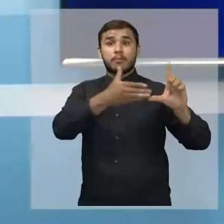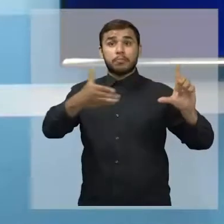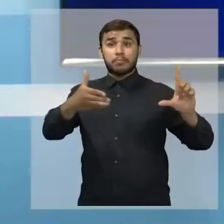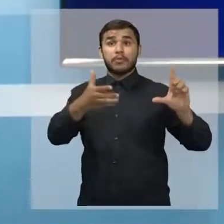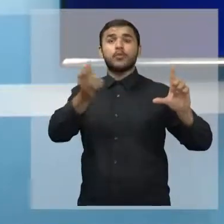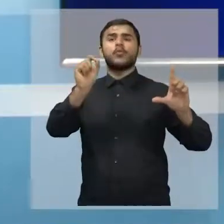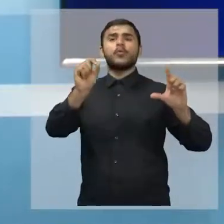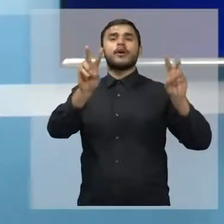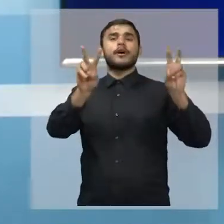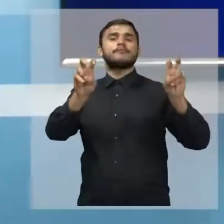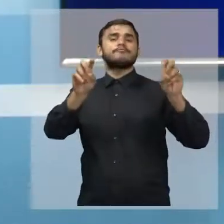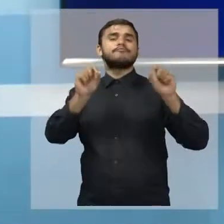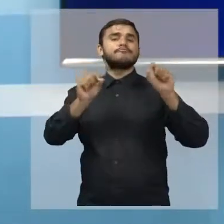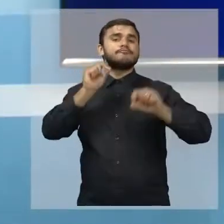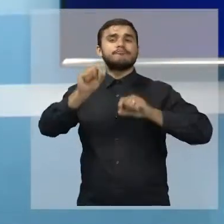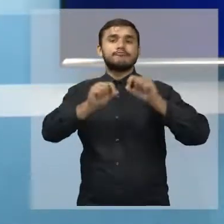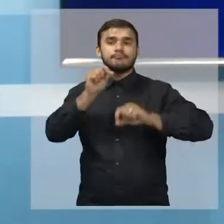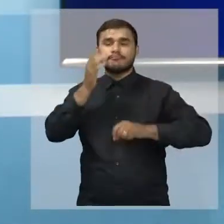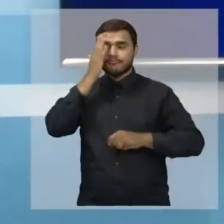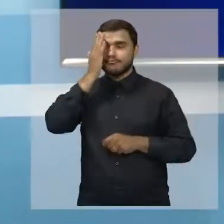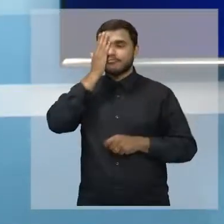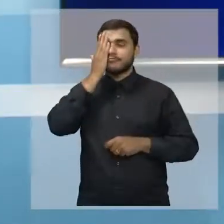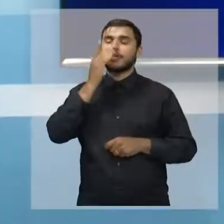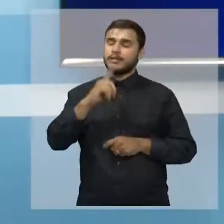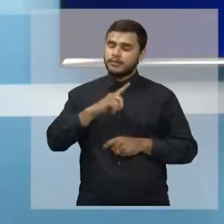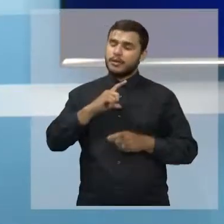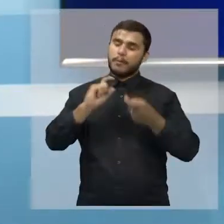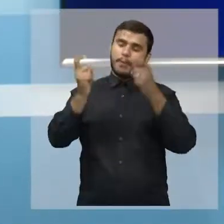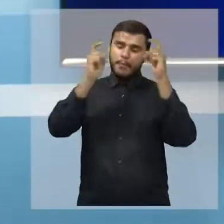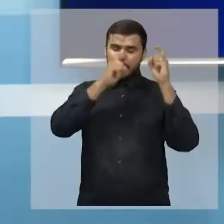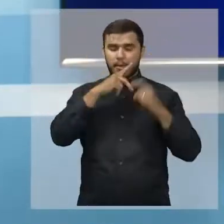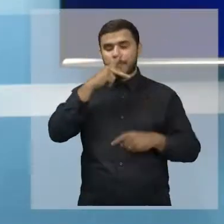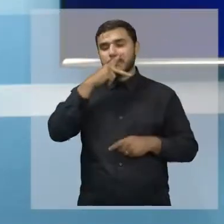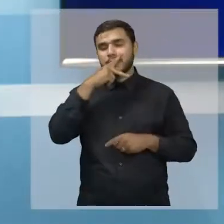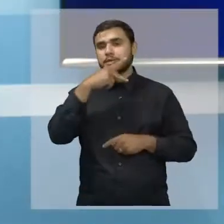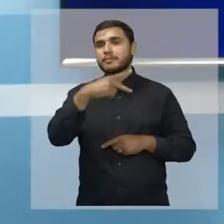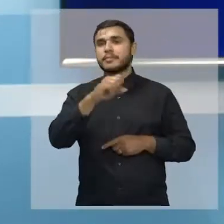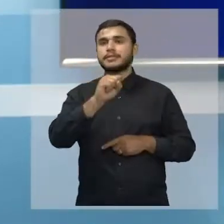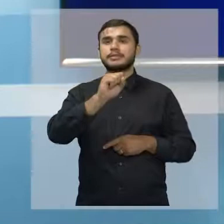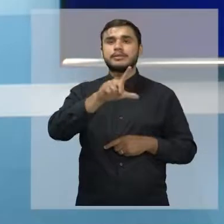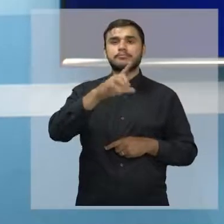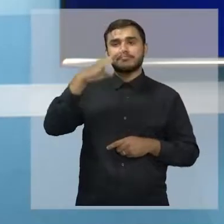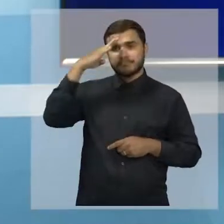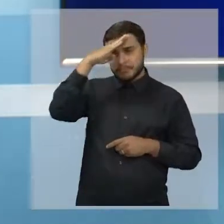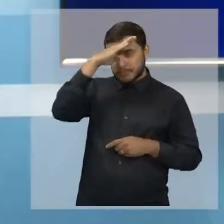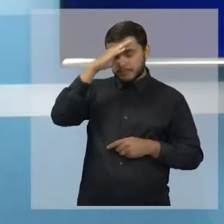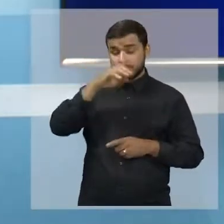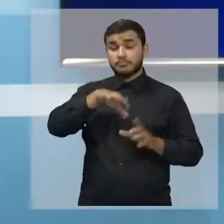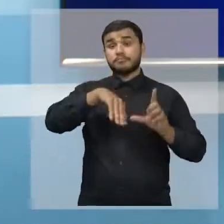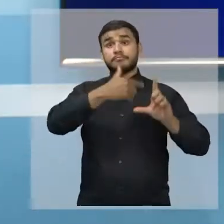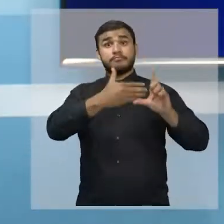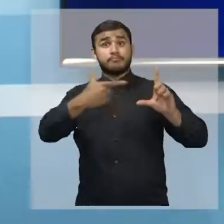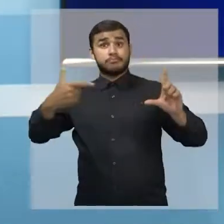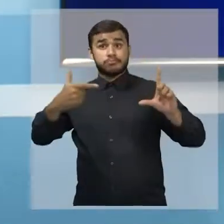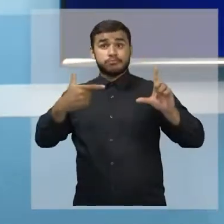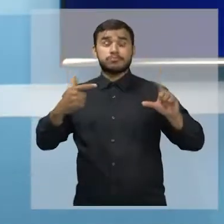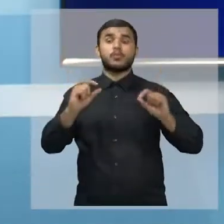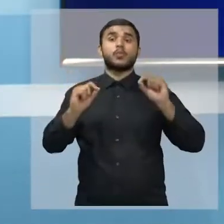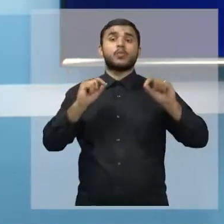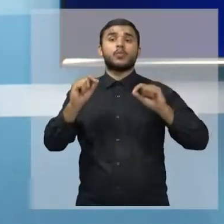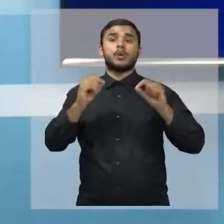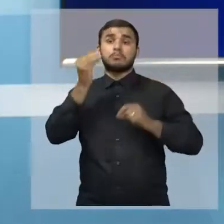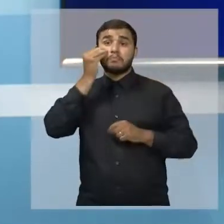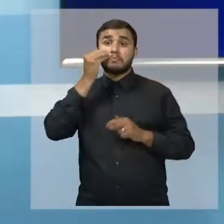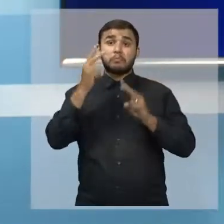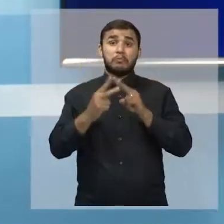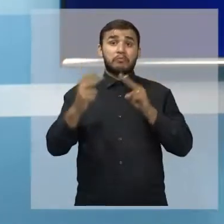bloco, a possibilidade de se ter aí os processos eleitorais, partidários e eleitorais também virtuais, a exemplo de